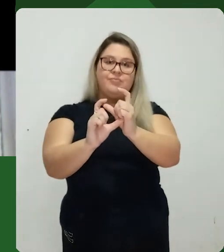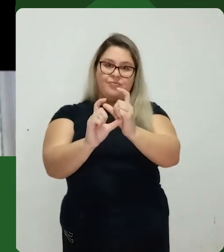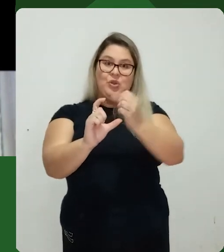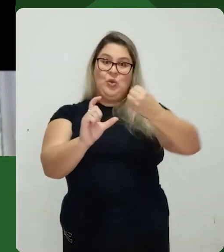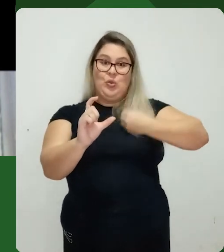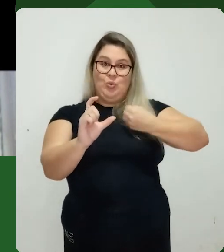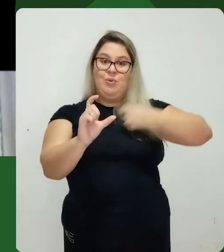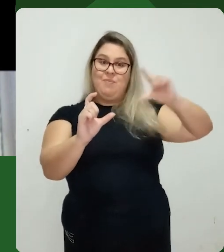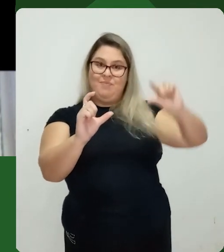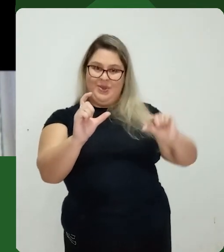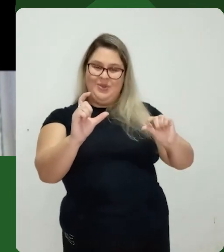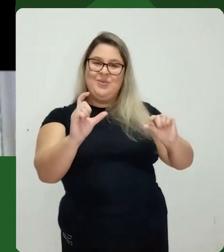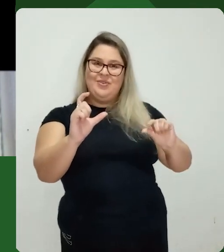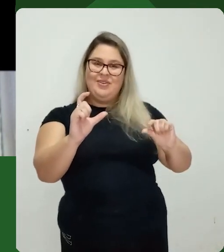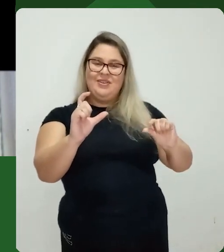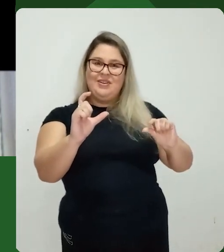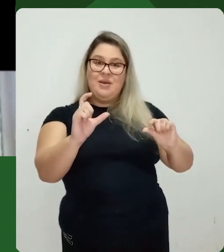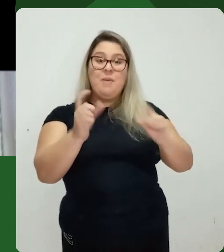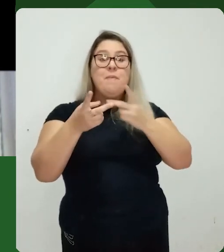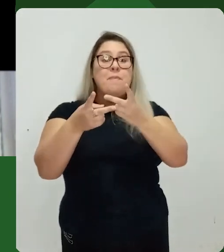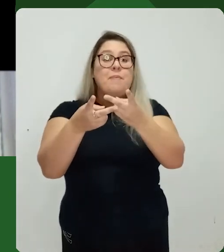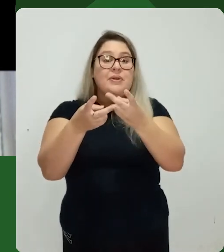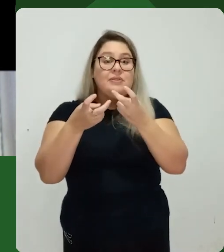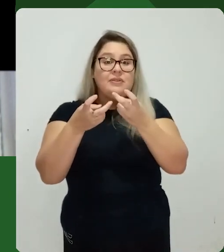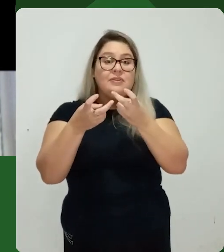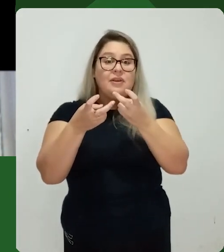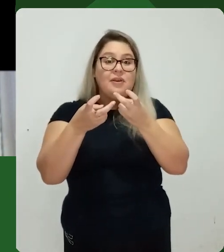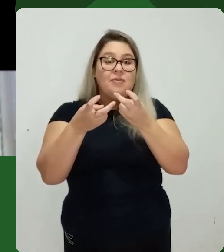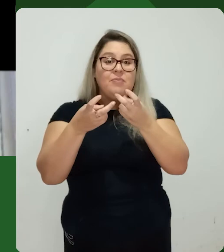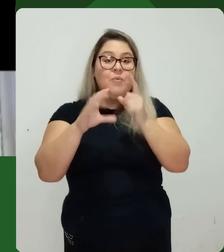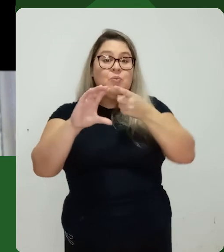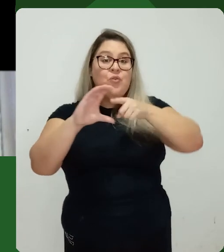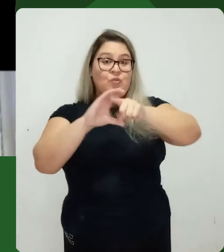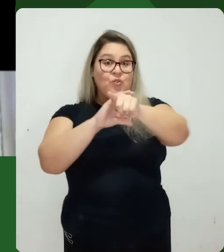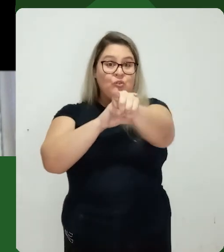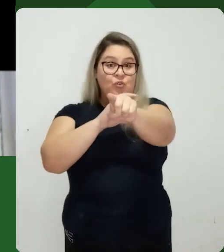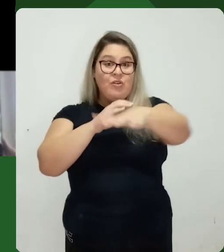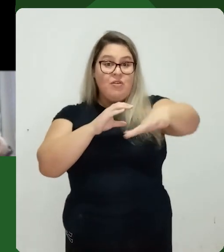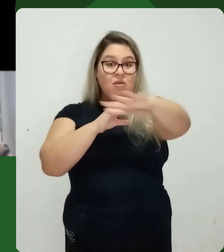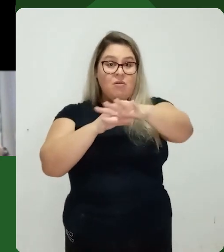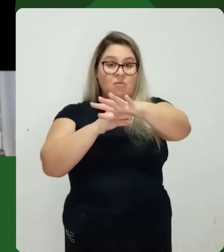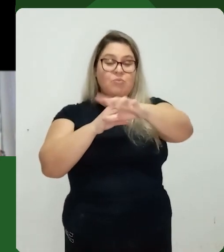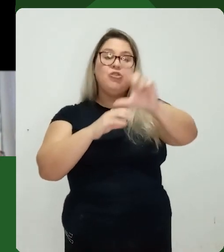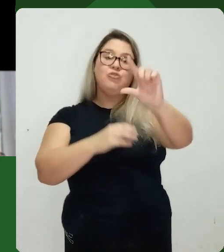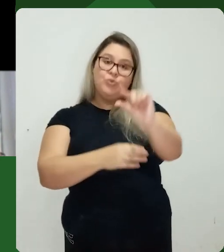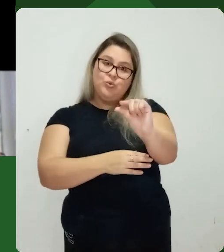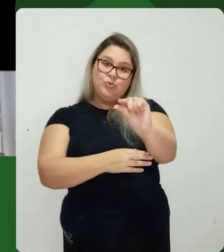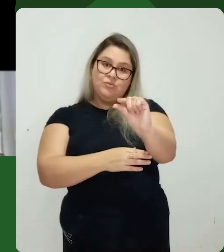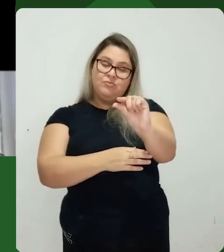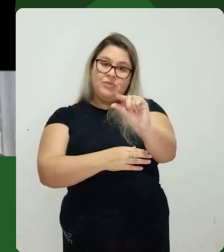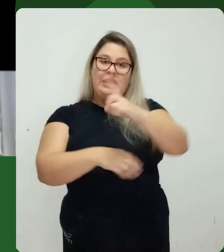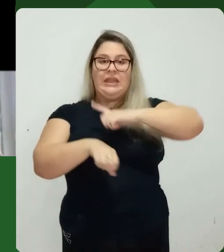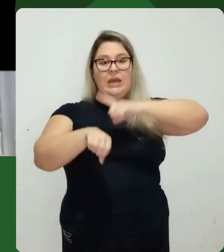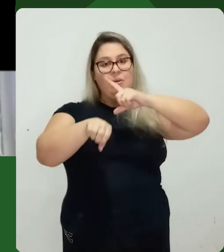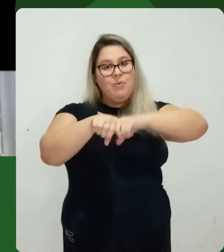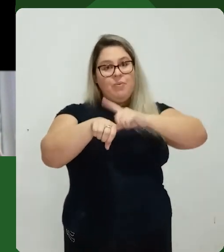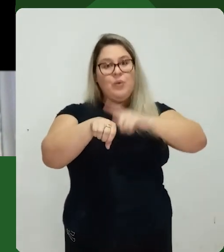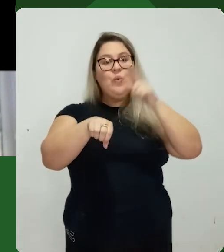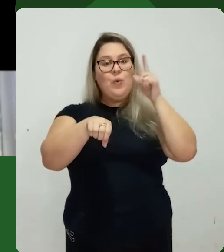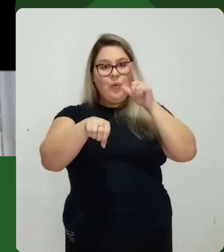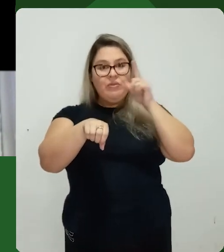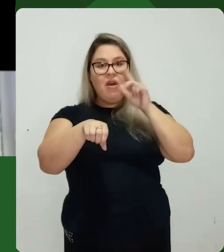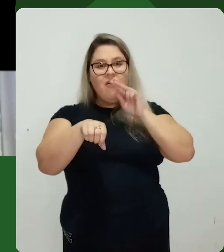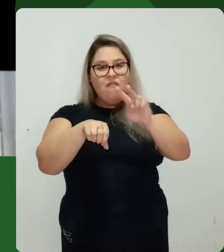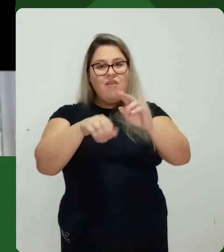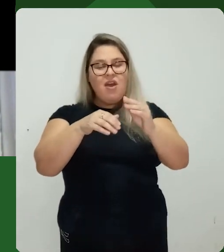e diafragma. Perceba como no momento em que eu vou abrindo o diafragma, então o númerozinho fica menor, né?